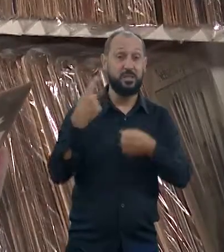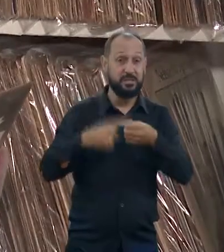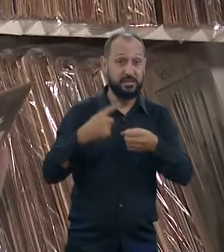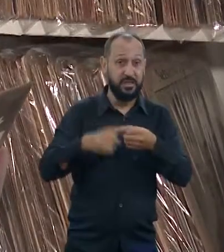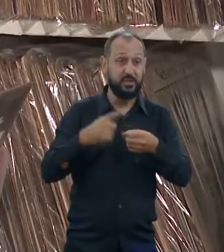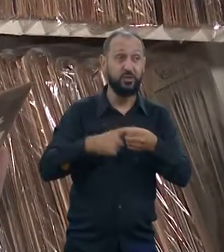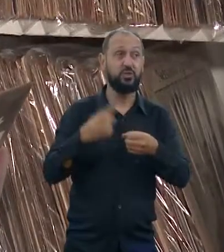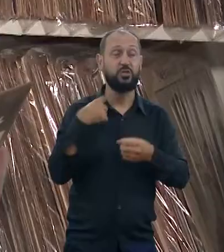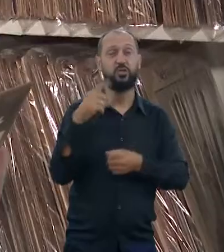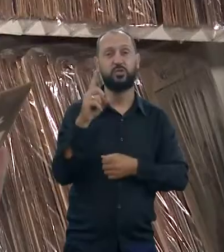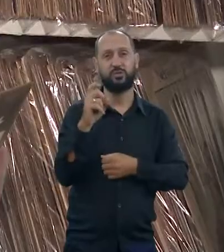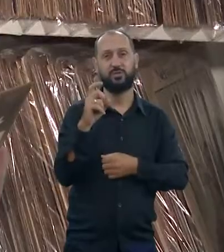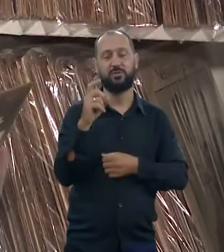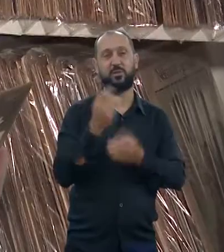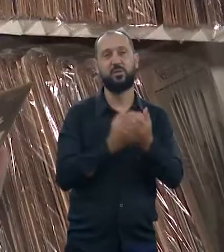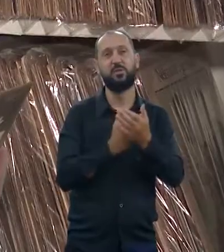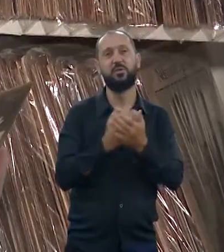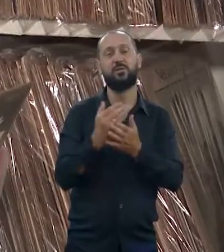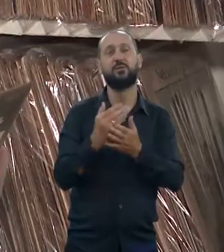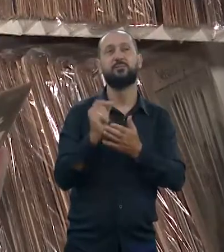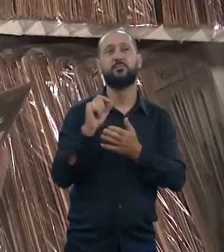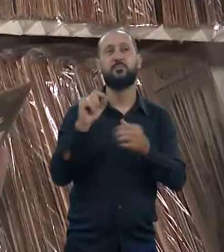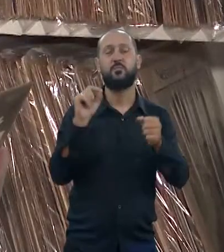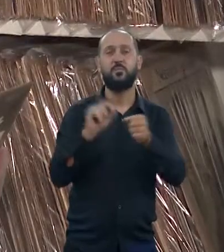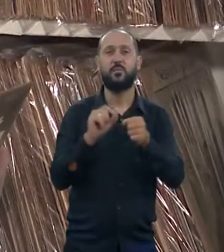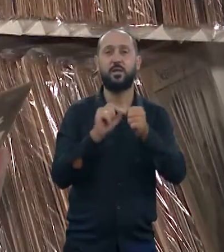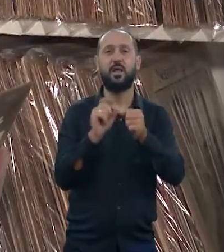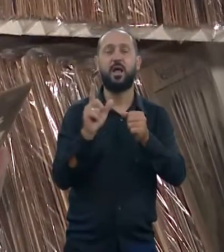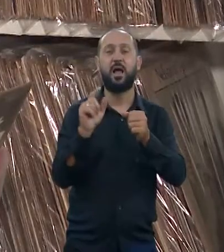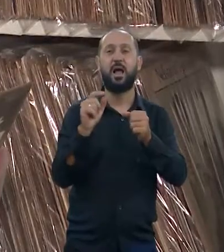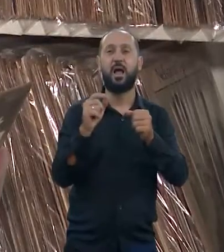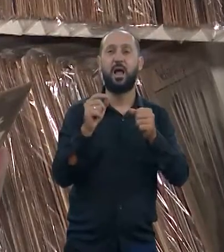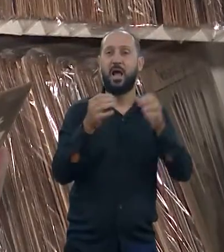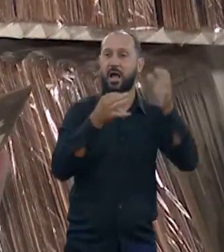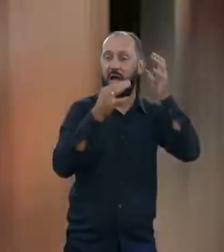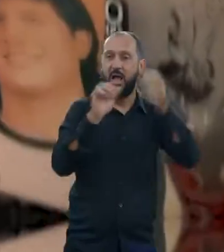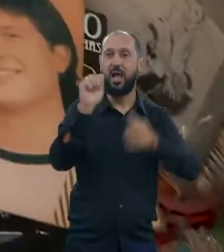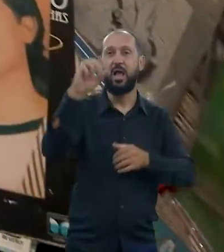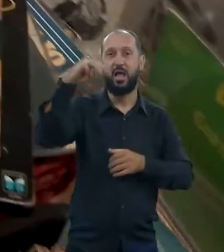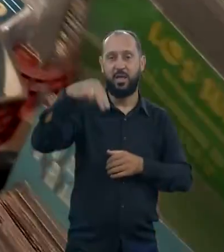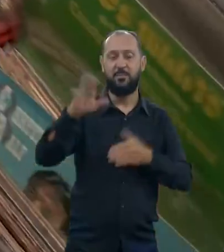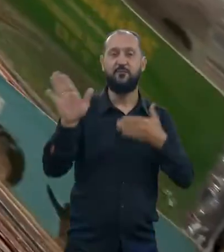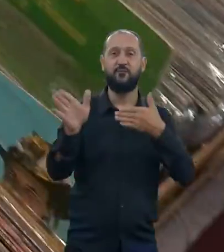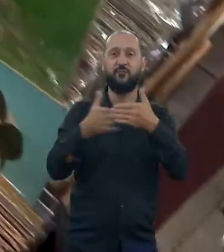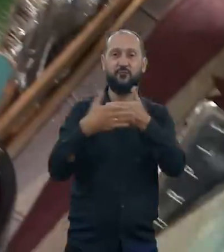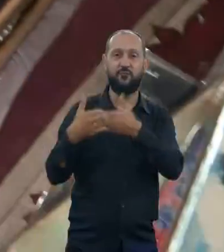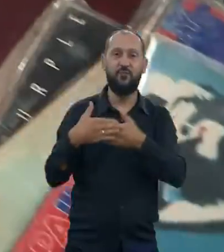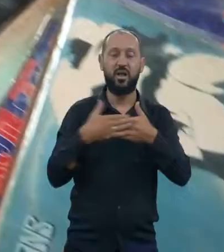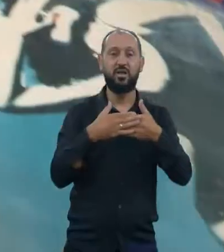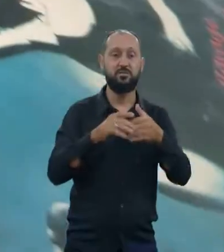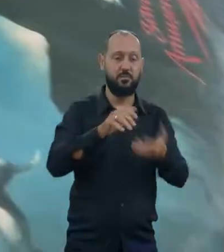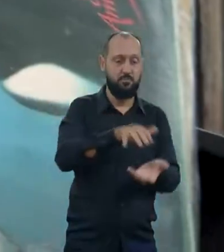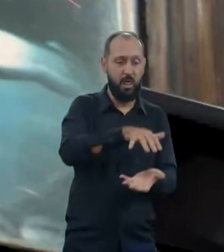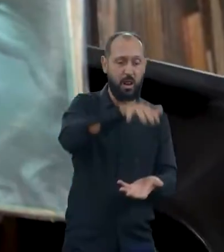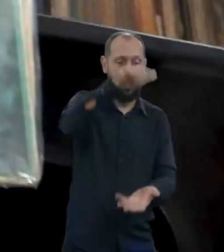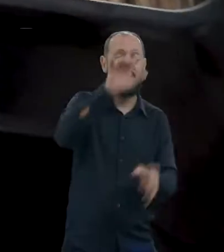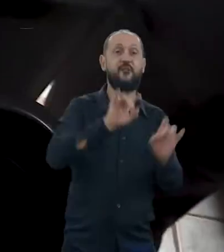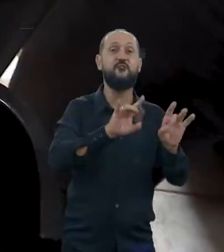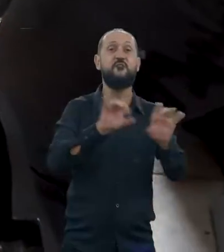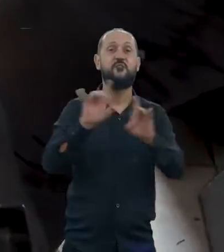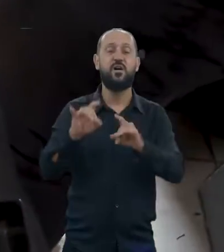Dourados. Em Dourados, começou a se fechar as rádios AM e a vender